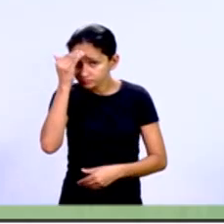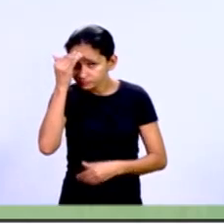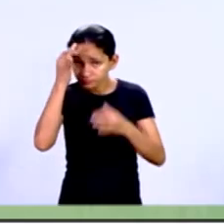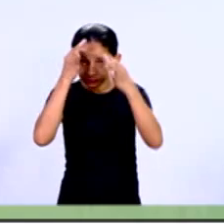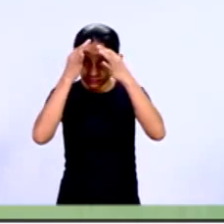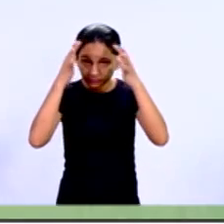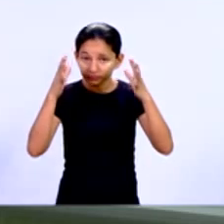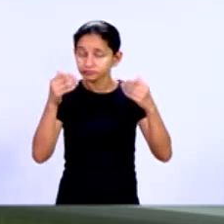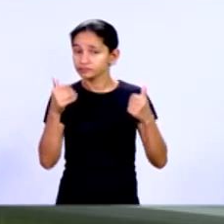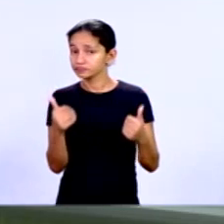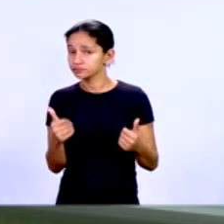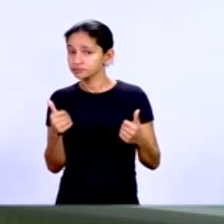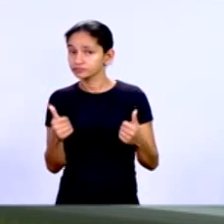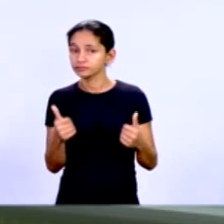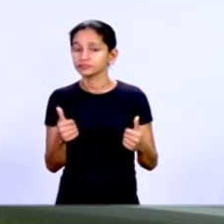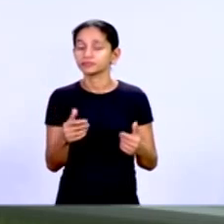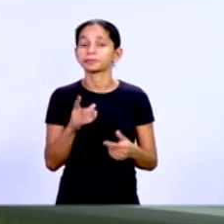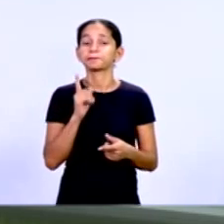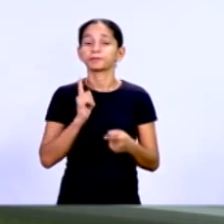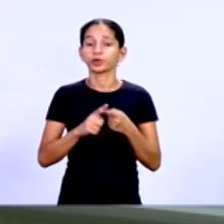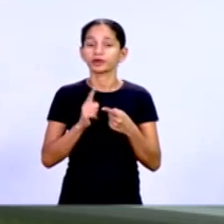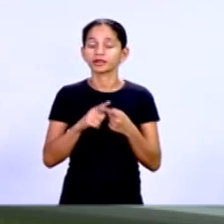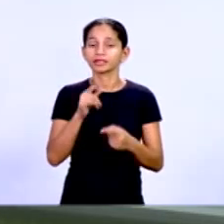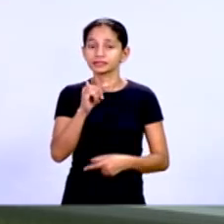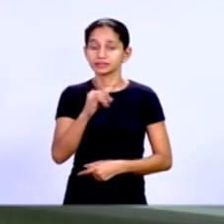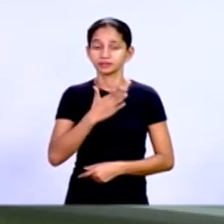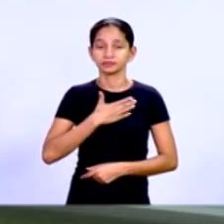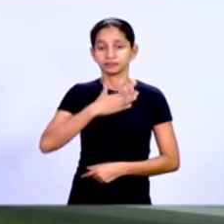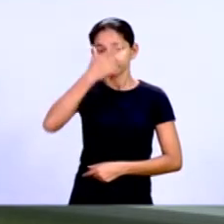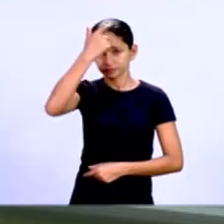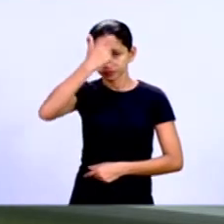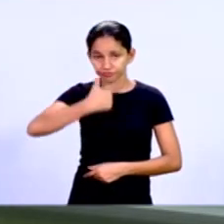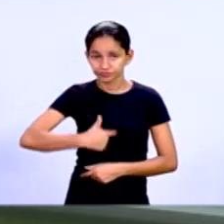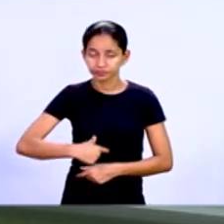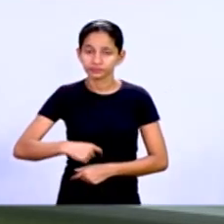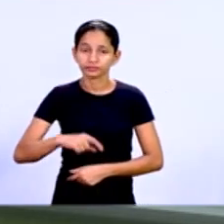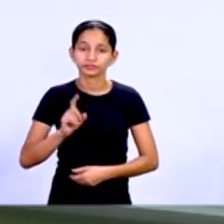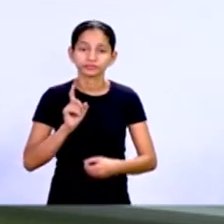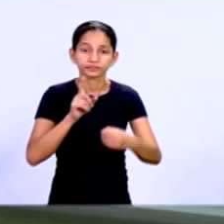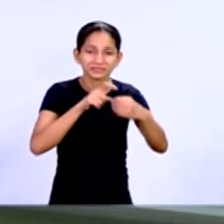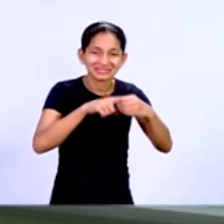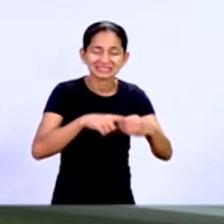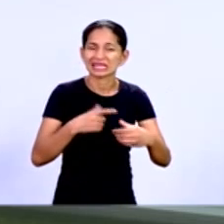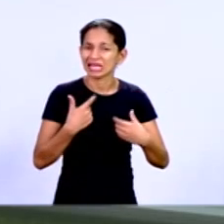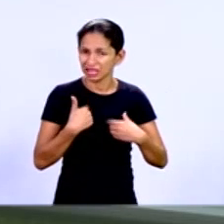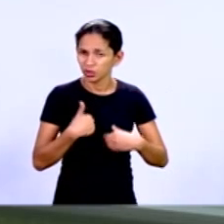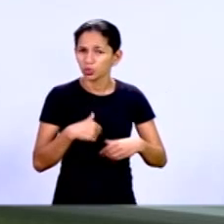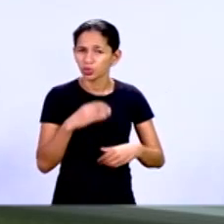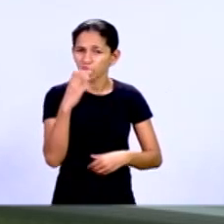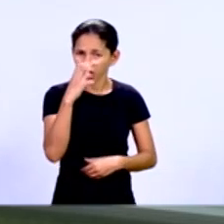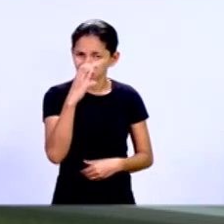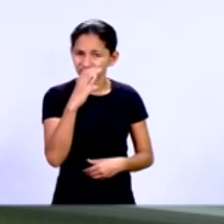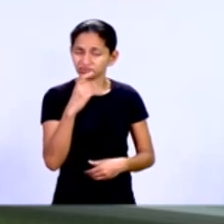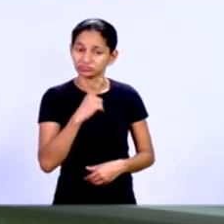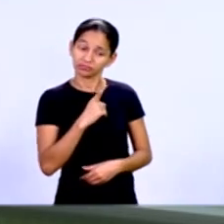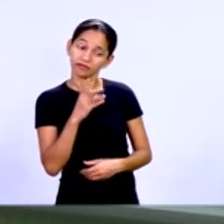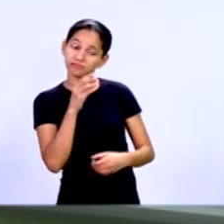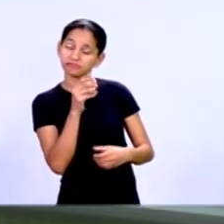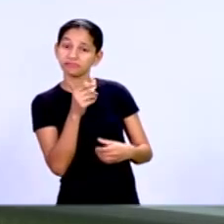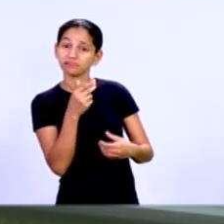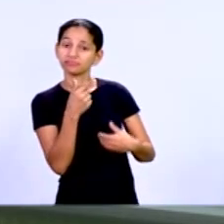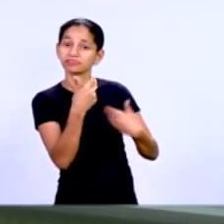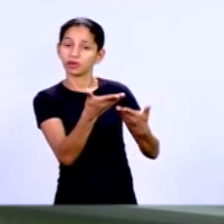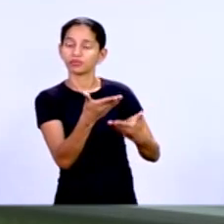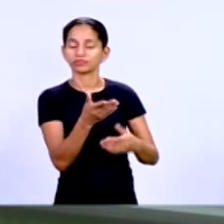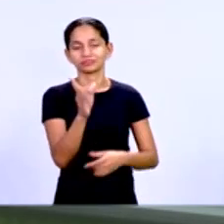ponto. Quando você compra ações, você não é um credor da empresa. Na verdade, você é o quê? Um